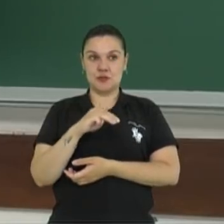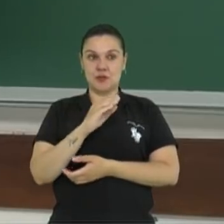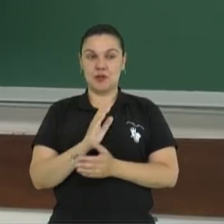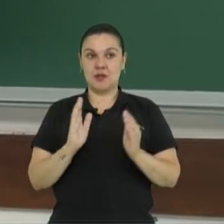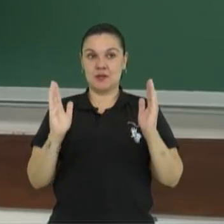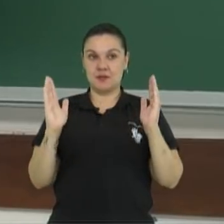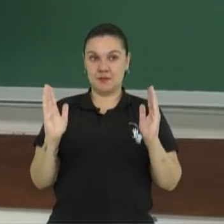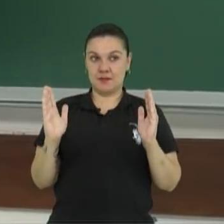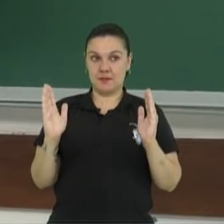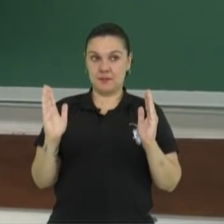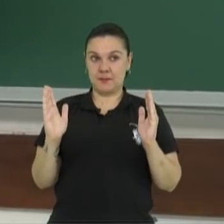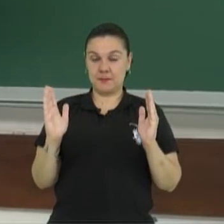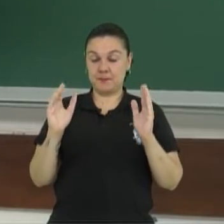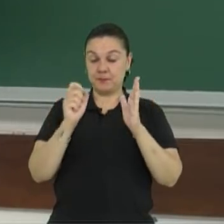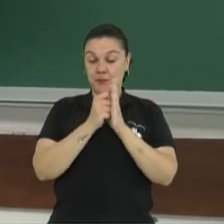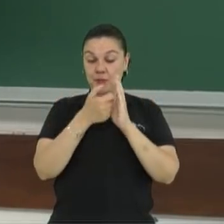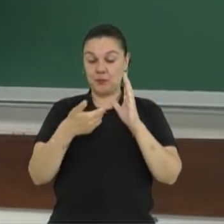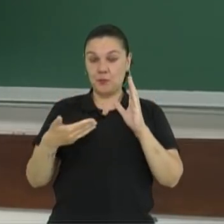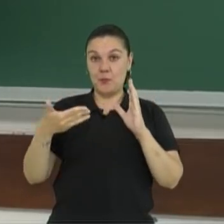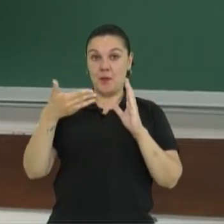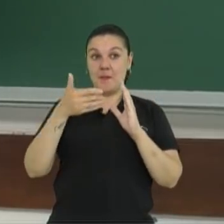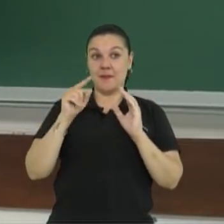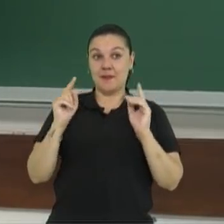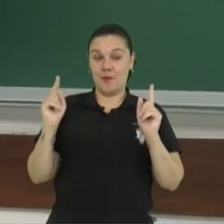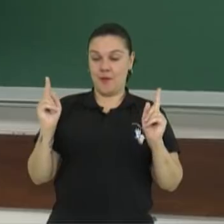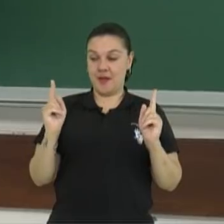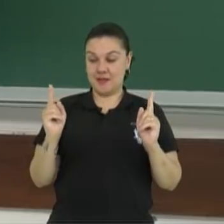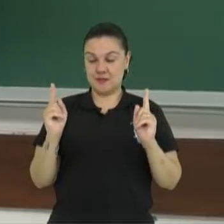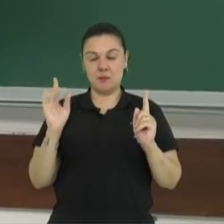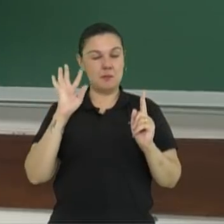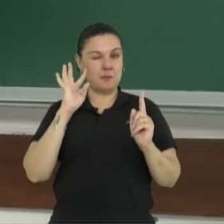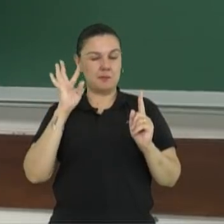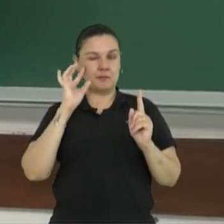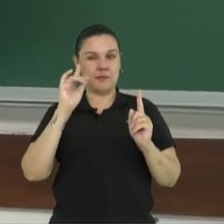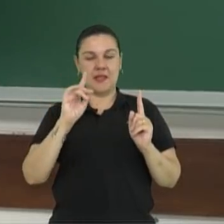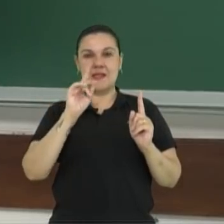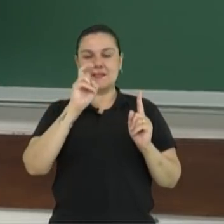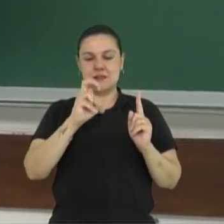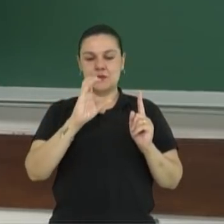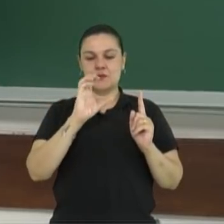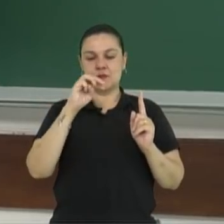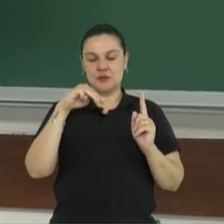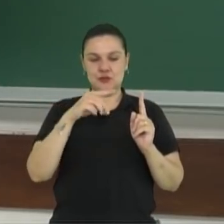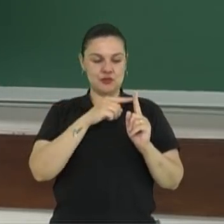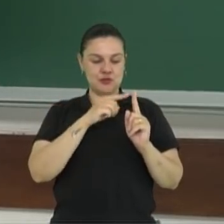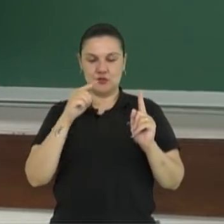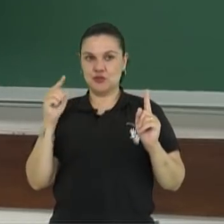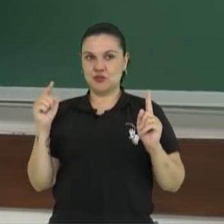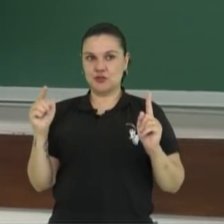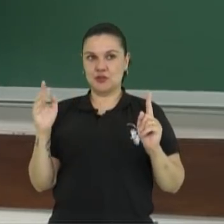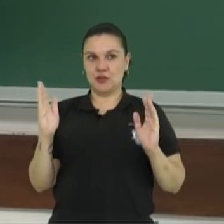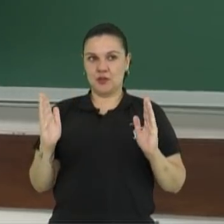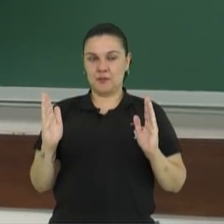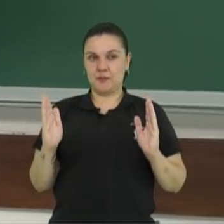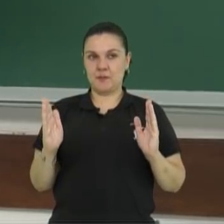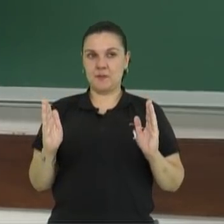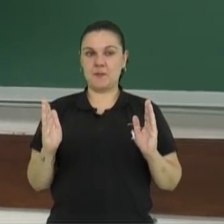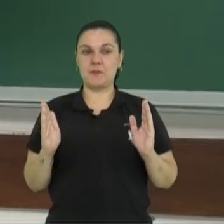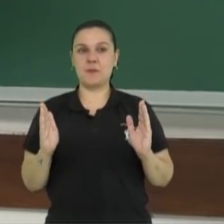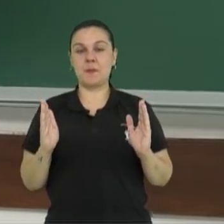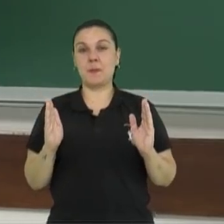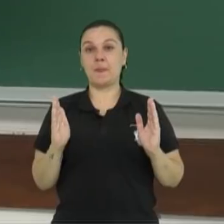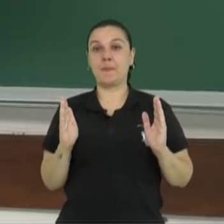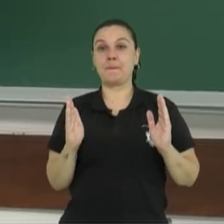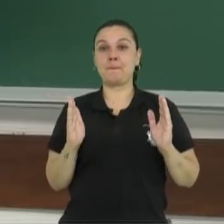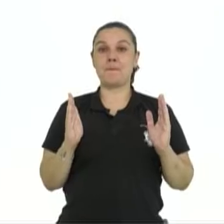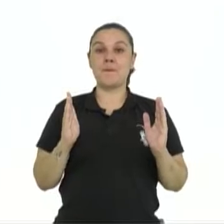de distância no mapa. Imagine que nesse meu mapa existam 5 centímetros, né, a reguinha ali, 5 centímetros de